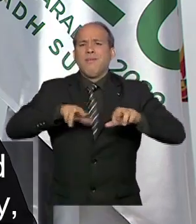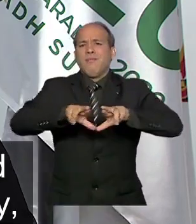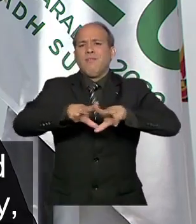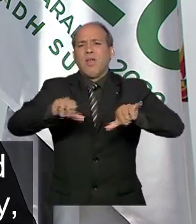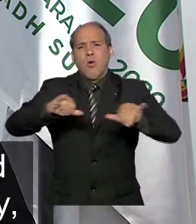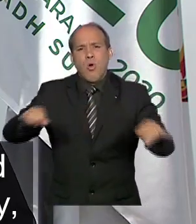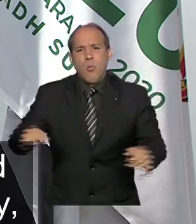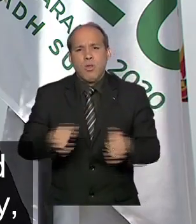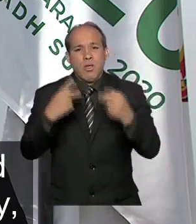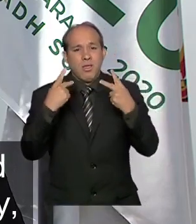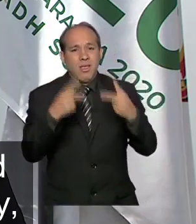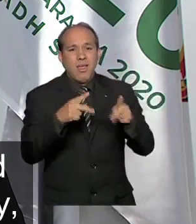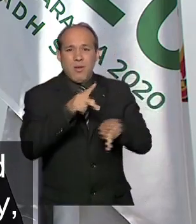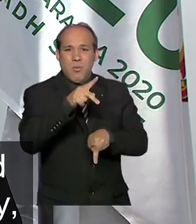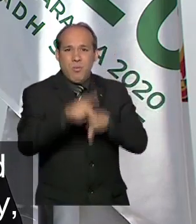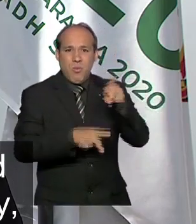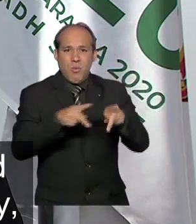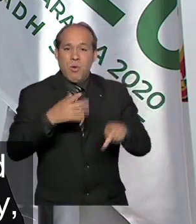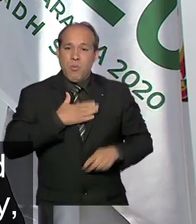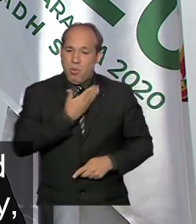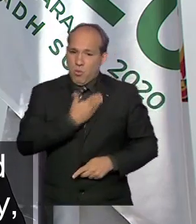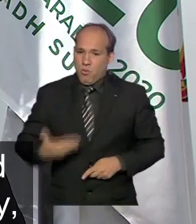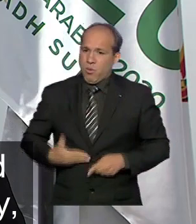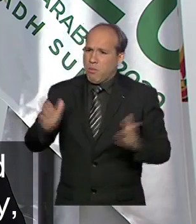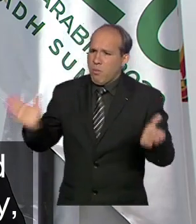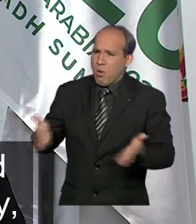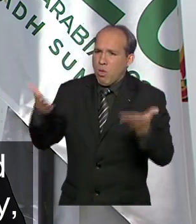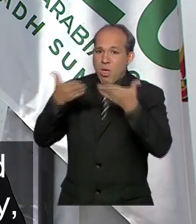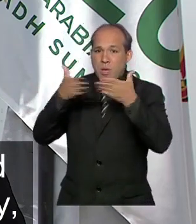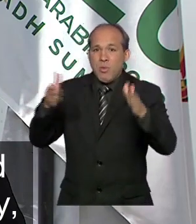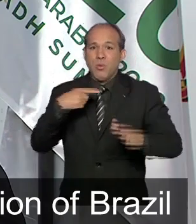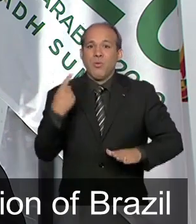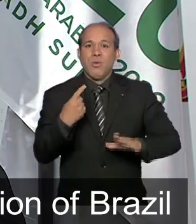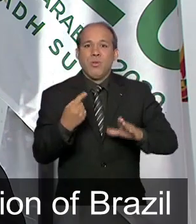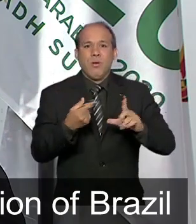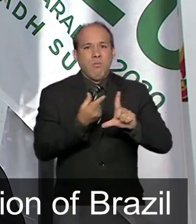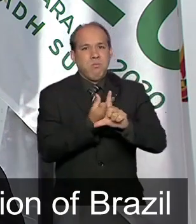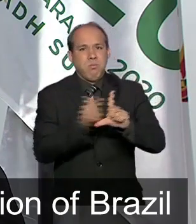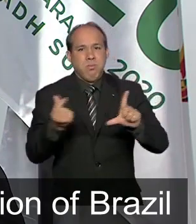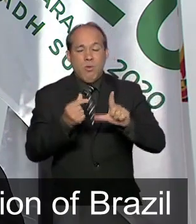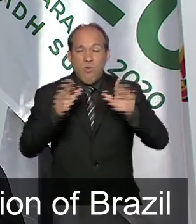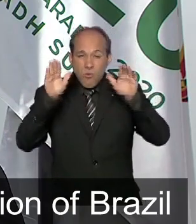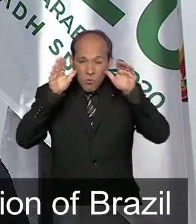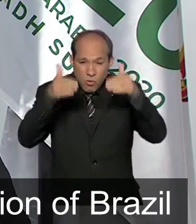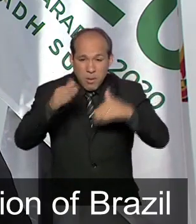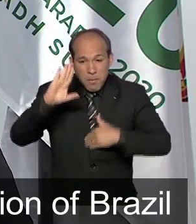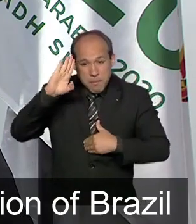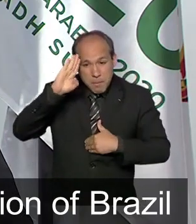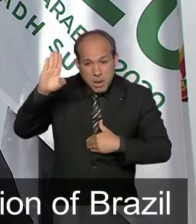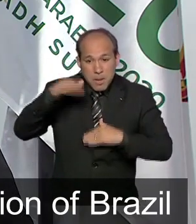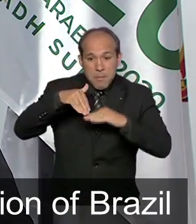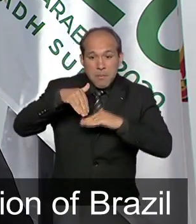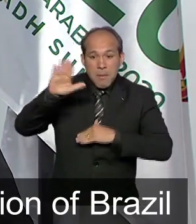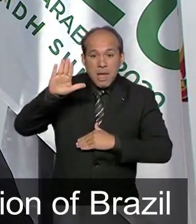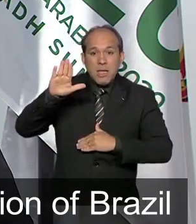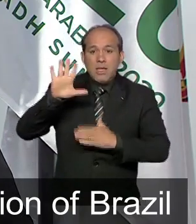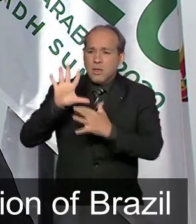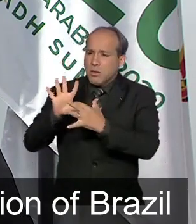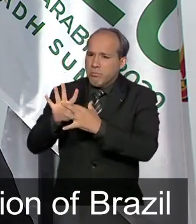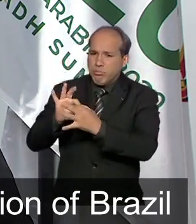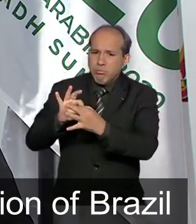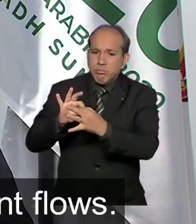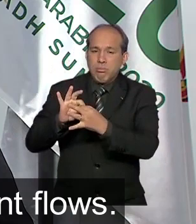população meu governo tem promovido abertura de nossa economia com vistas a uma área há uma maior